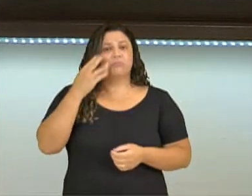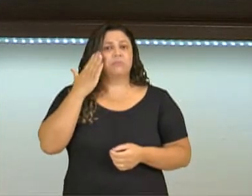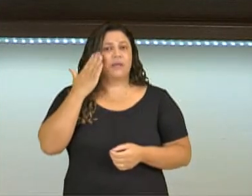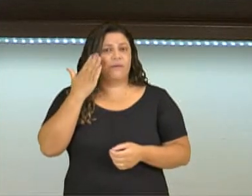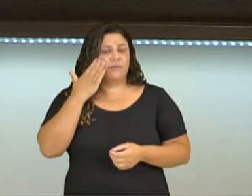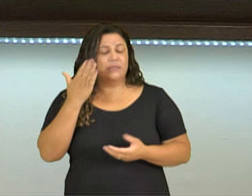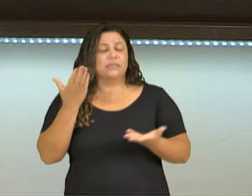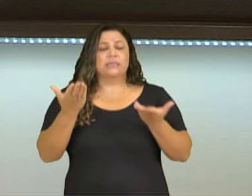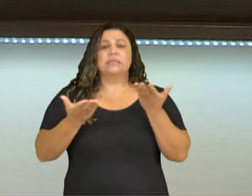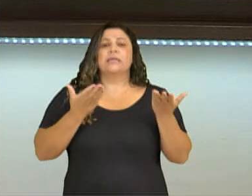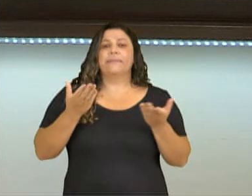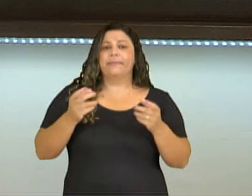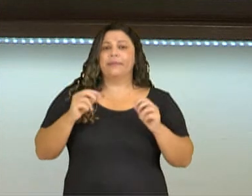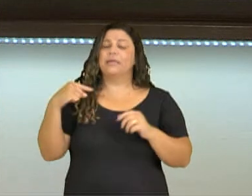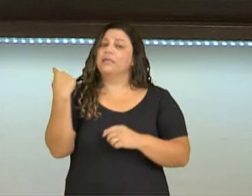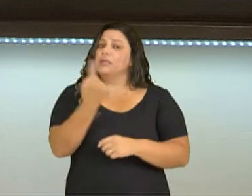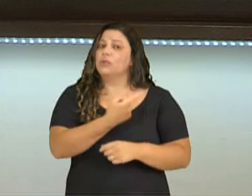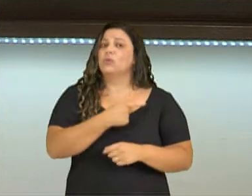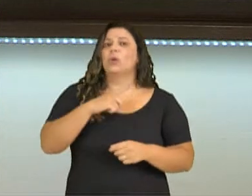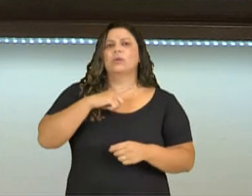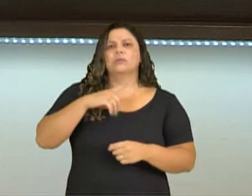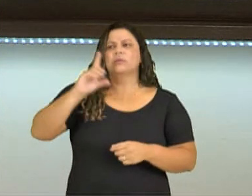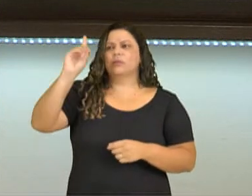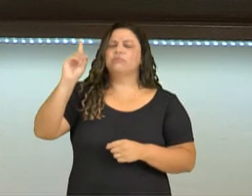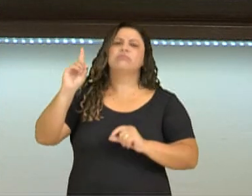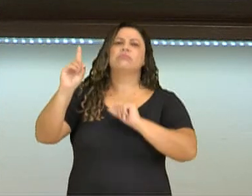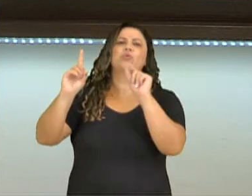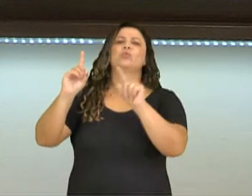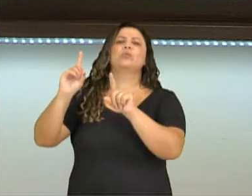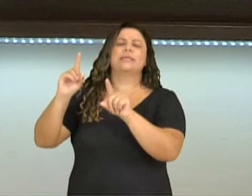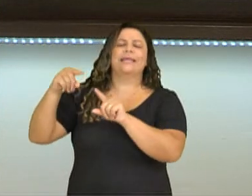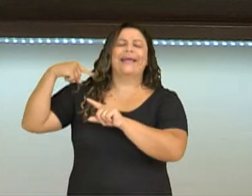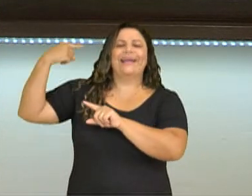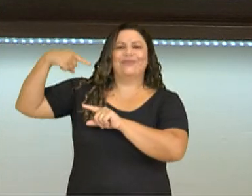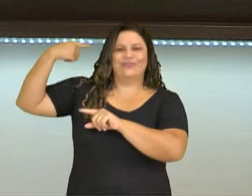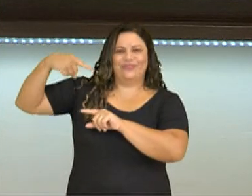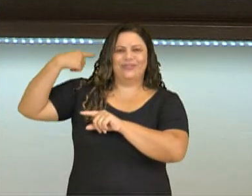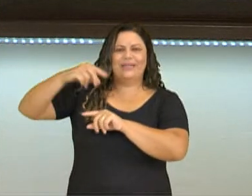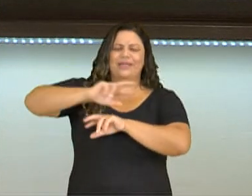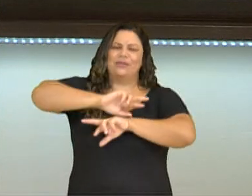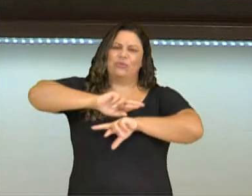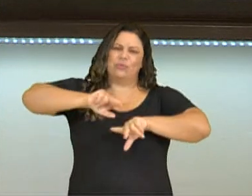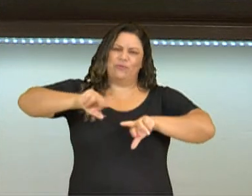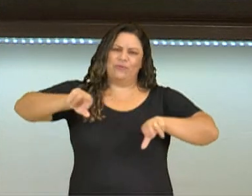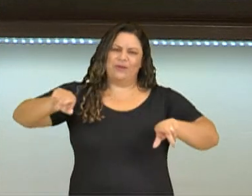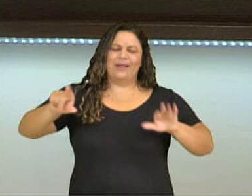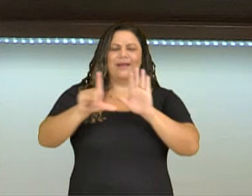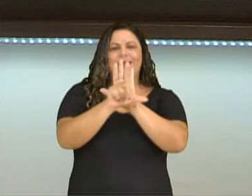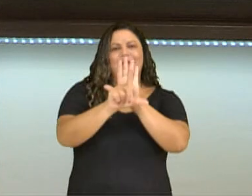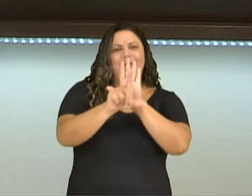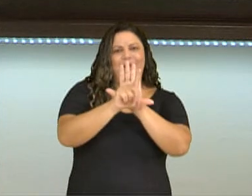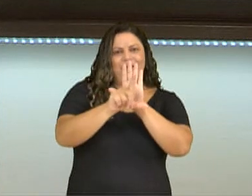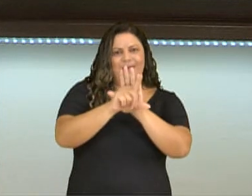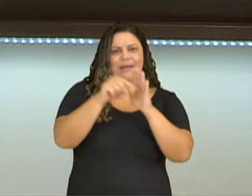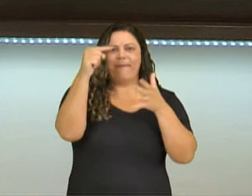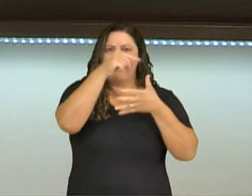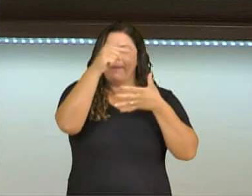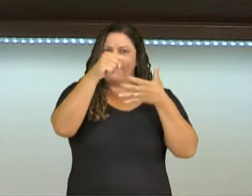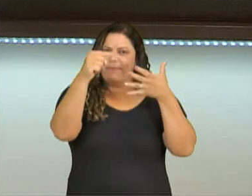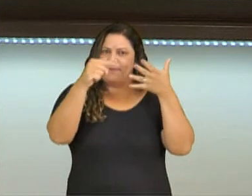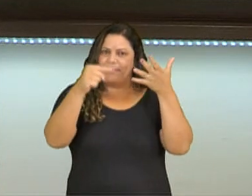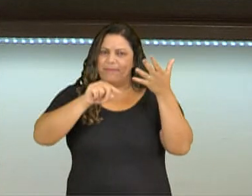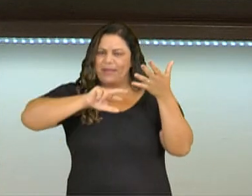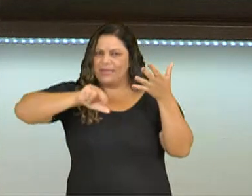falar que nós temos aí no campo do direito várias leis que tratam aí de os mais